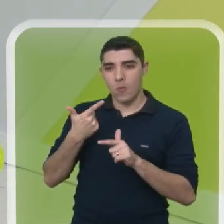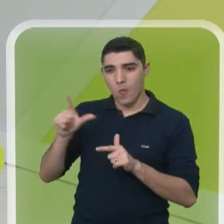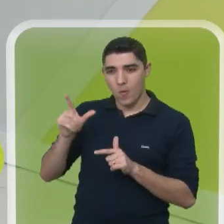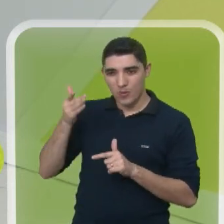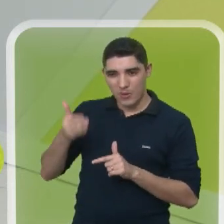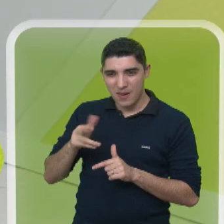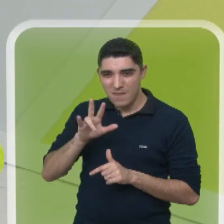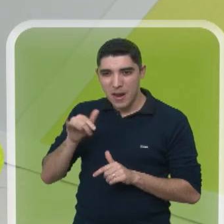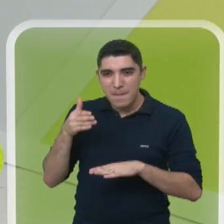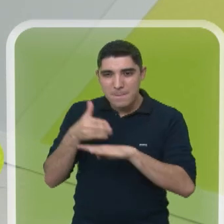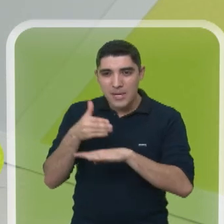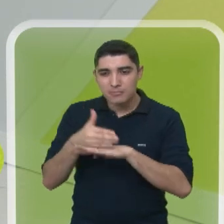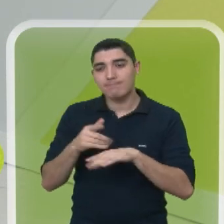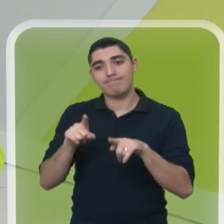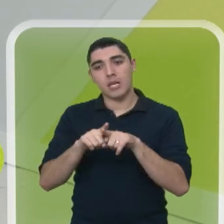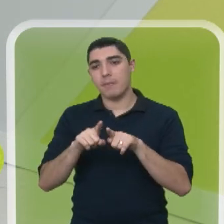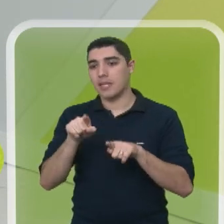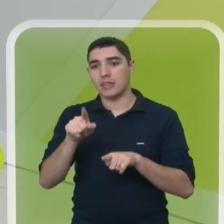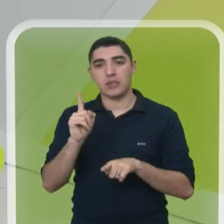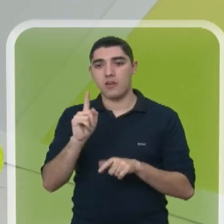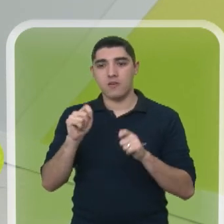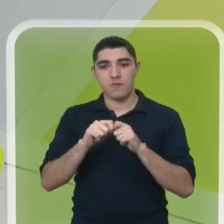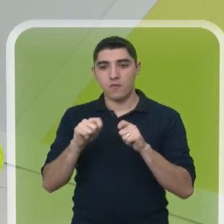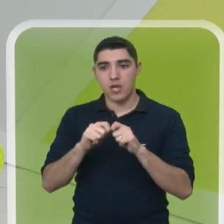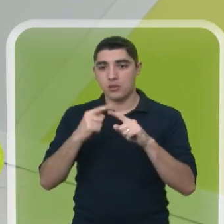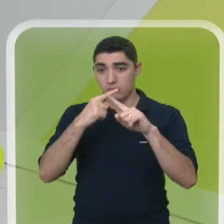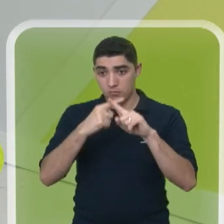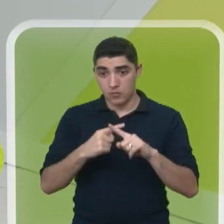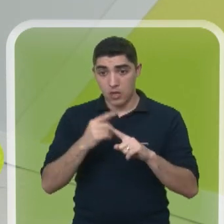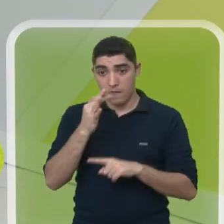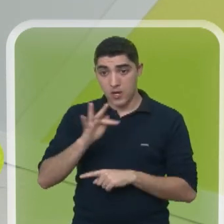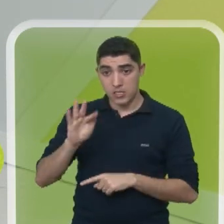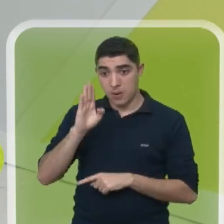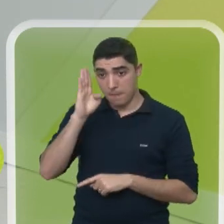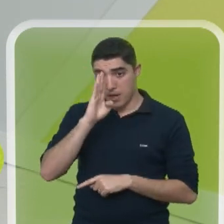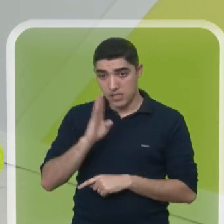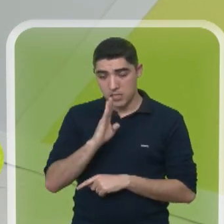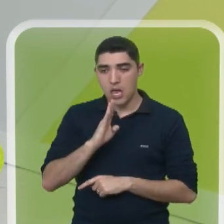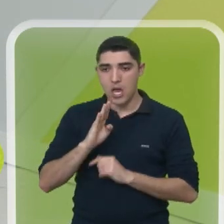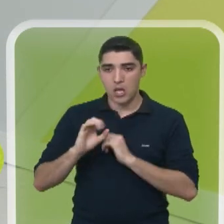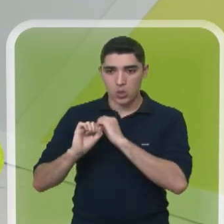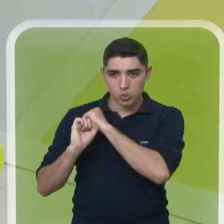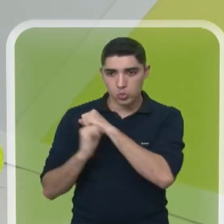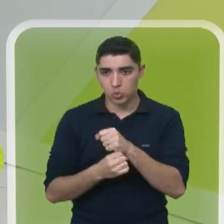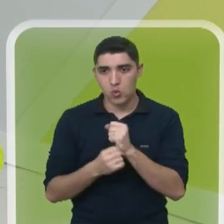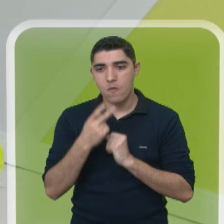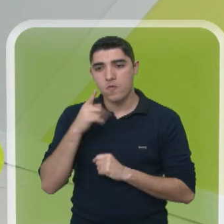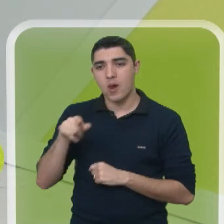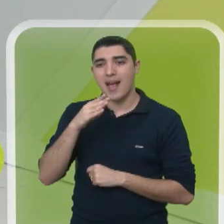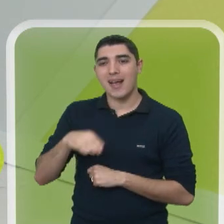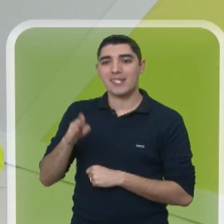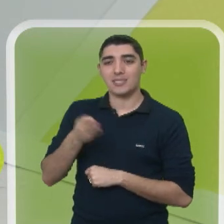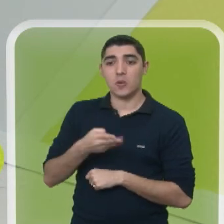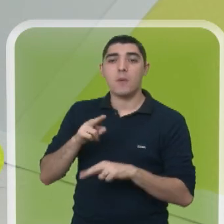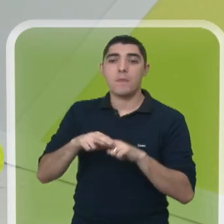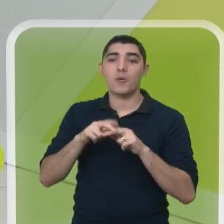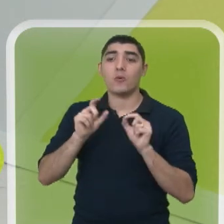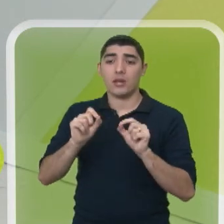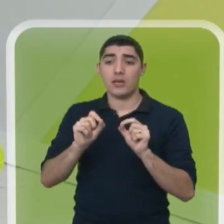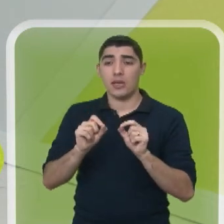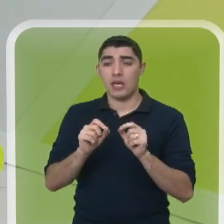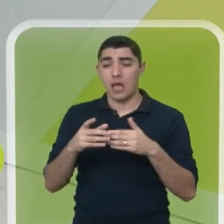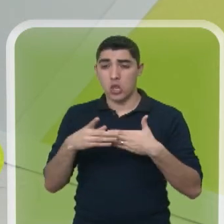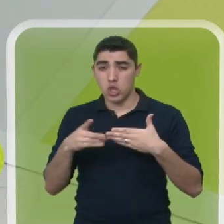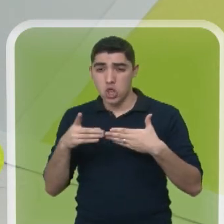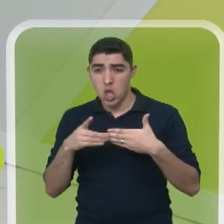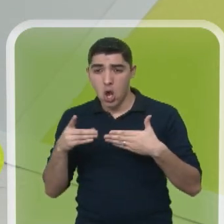participaria, acabou não acontecendo, Brunão. A Confederação Brasileira de Judô acabou cancelando essa seletiva justamente por causa da alta do dólar,